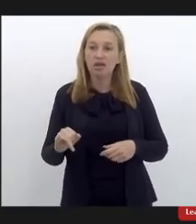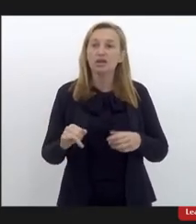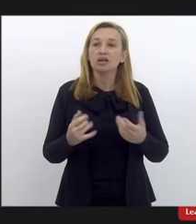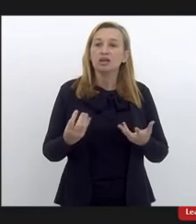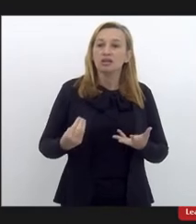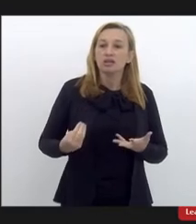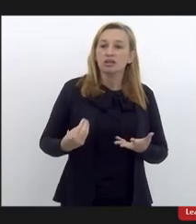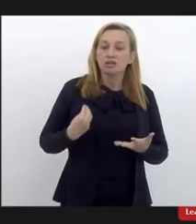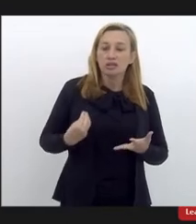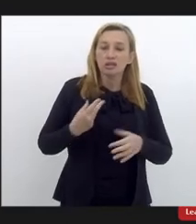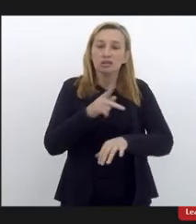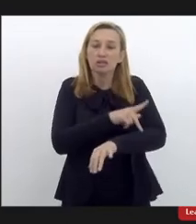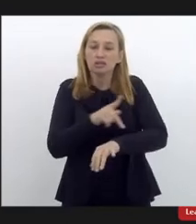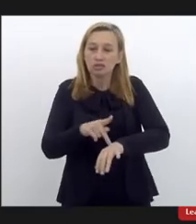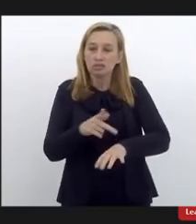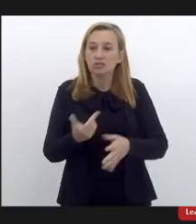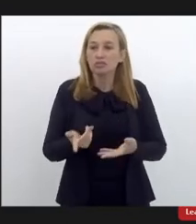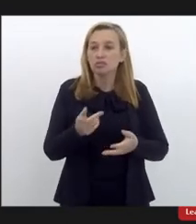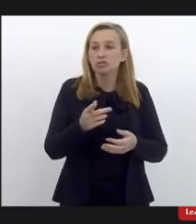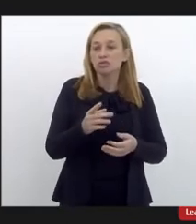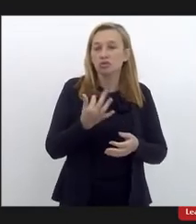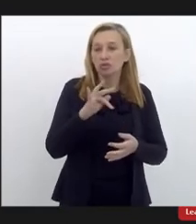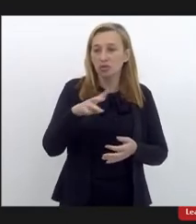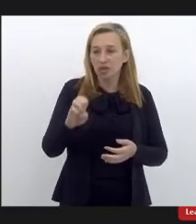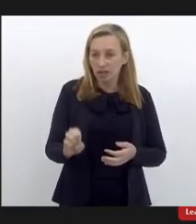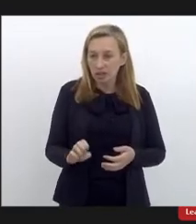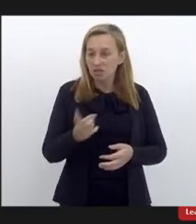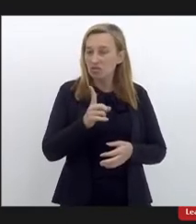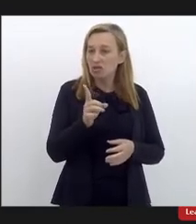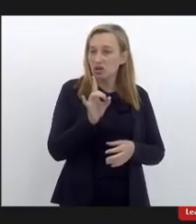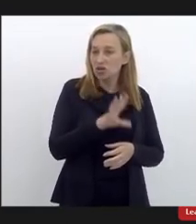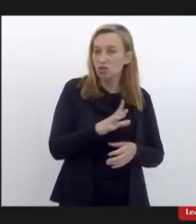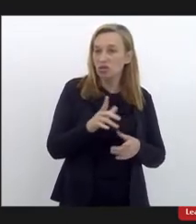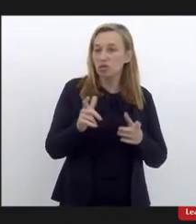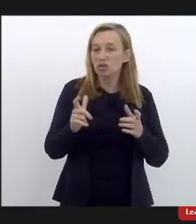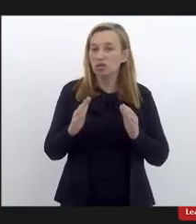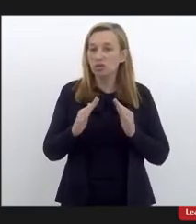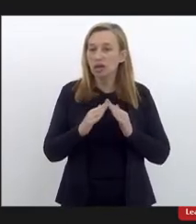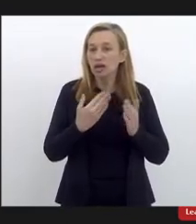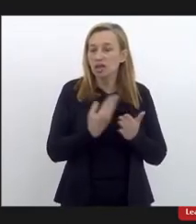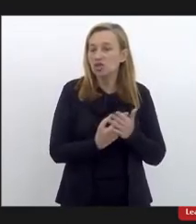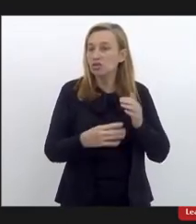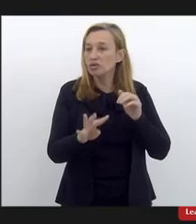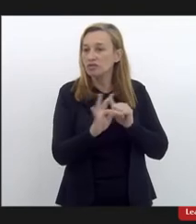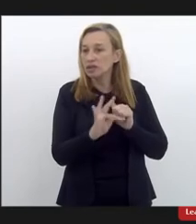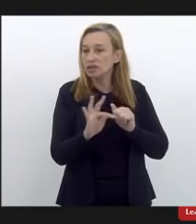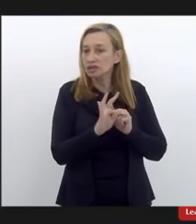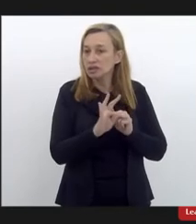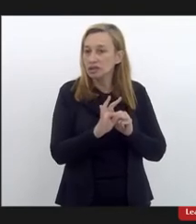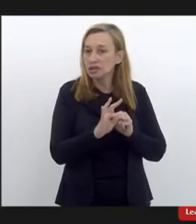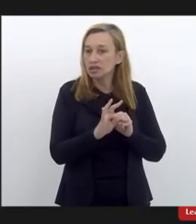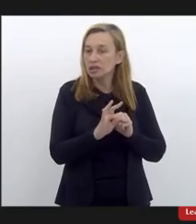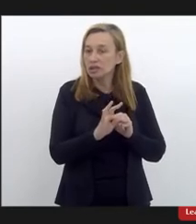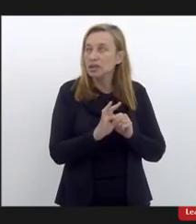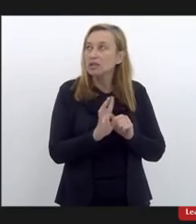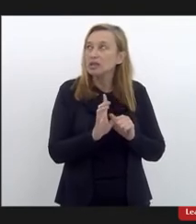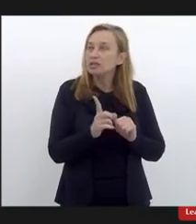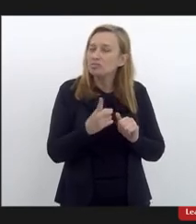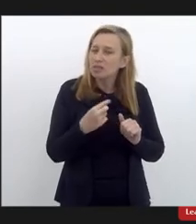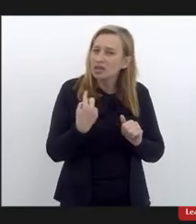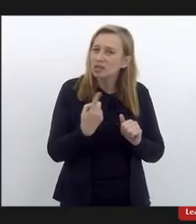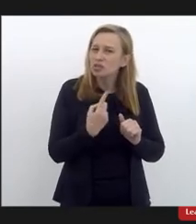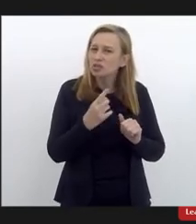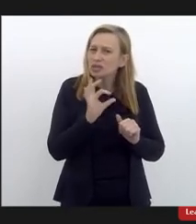pedagogos fluminenses, né? Aí eu não falo nem só da rede FAETEC, nisso que tem sido, para a gente, o